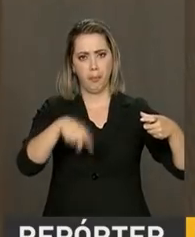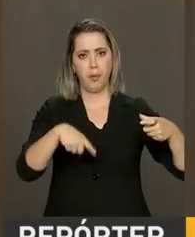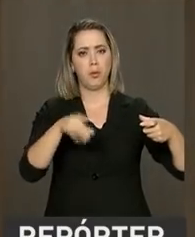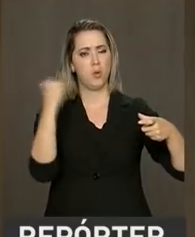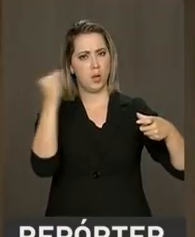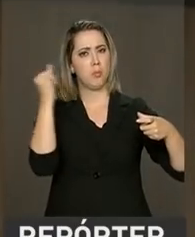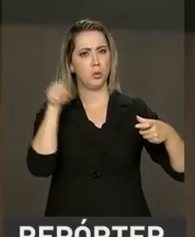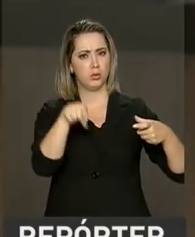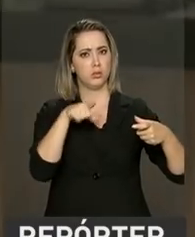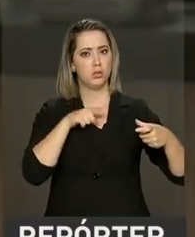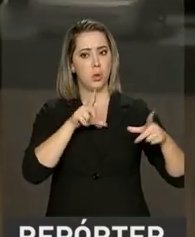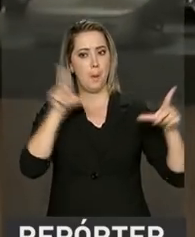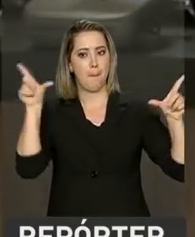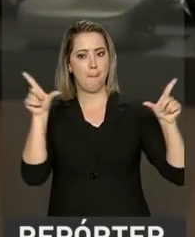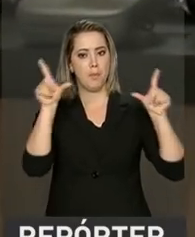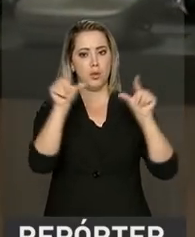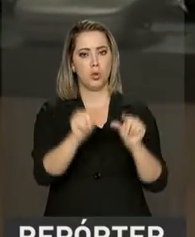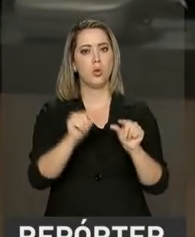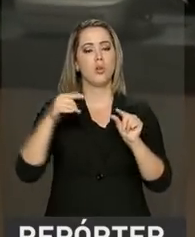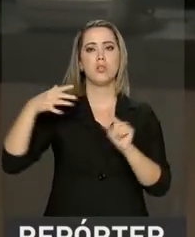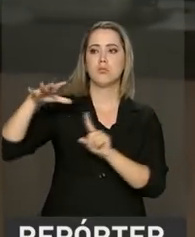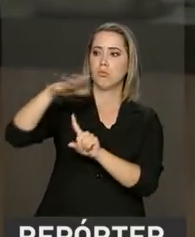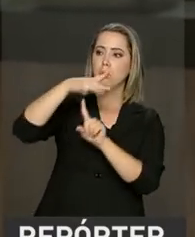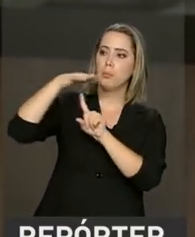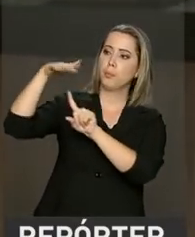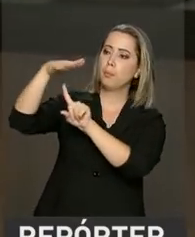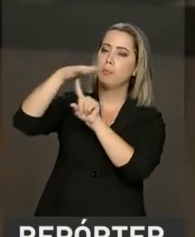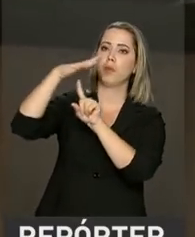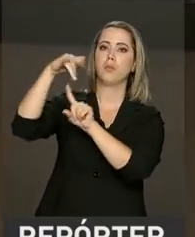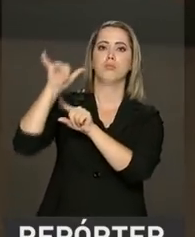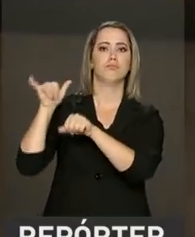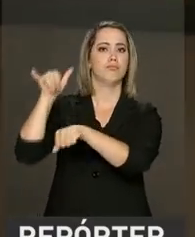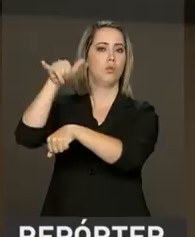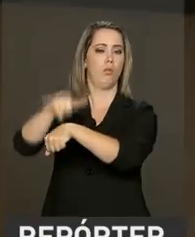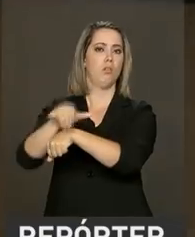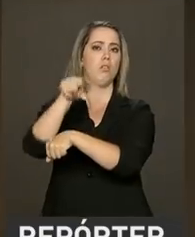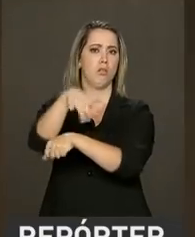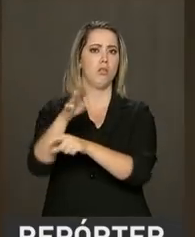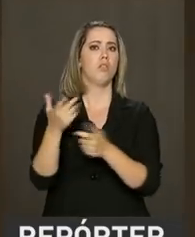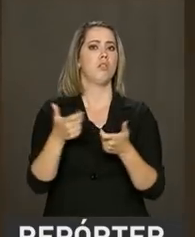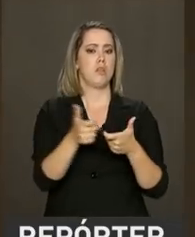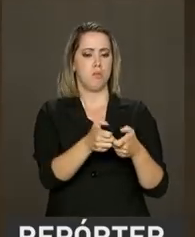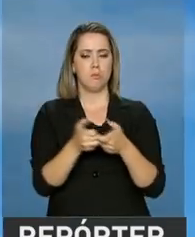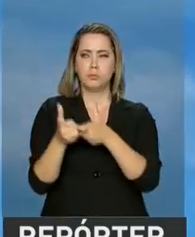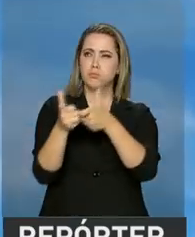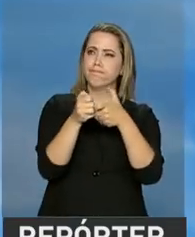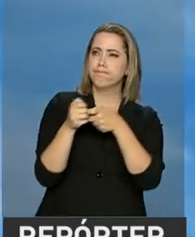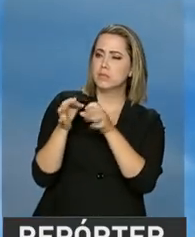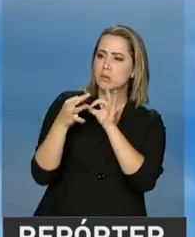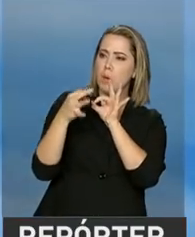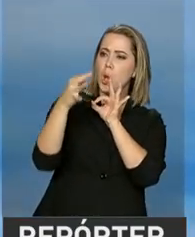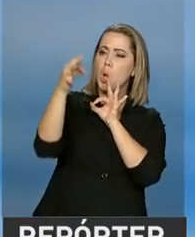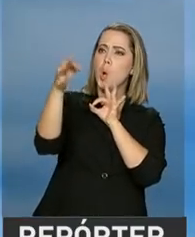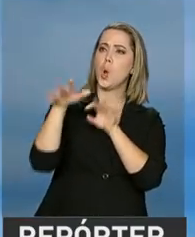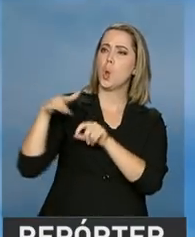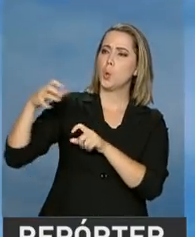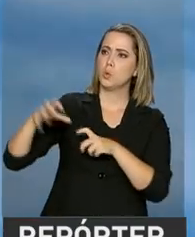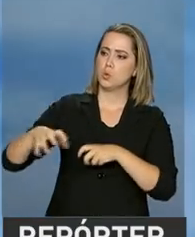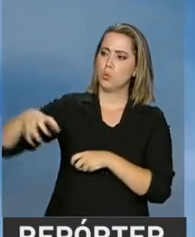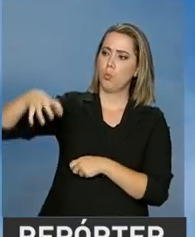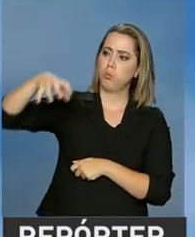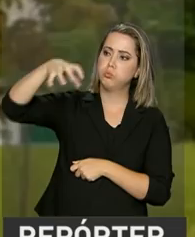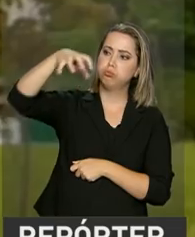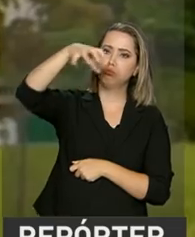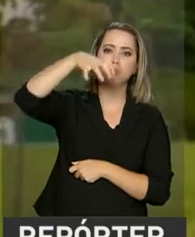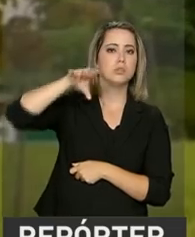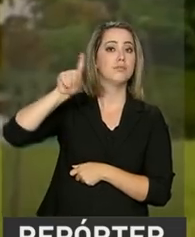bem menores que aviões de cópias convencionais é remotamente tem revolucionado a atividade